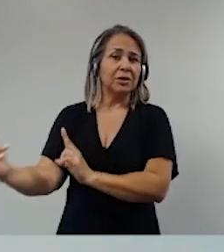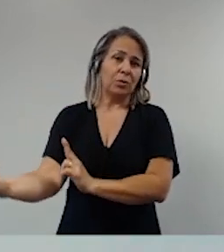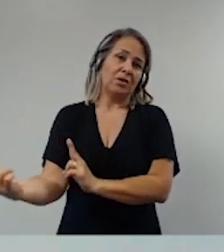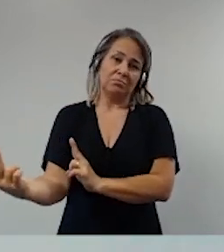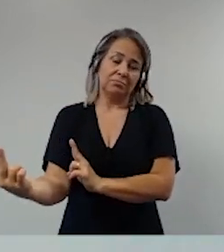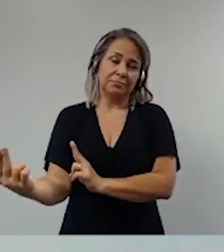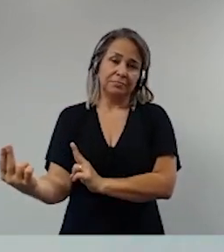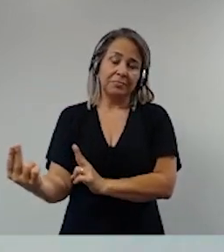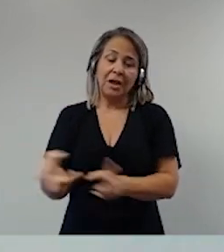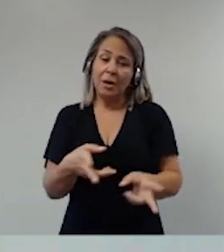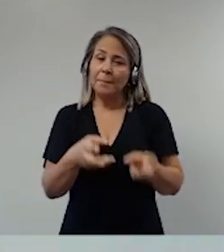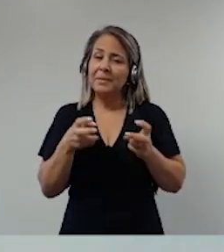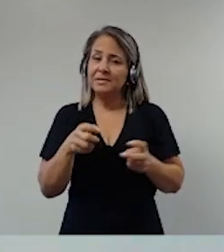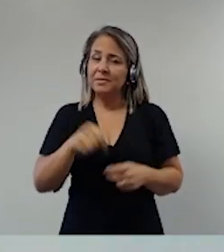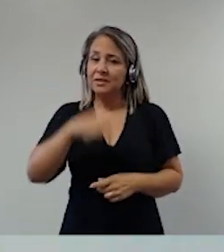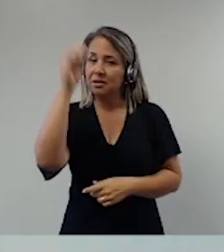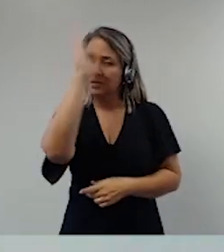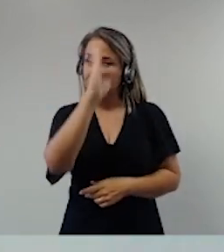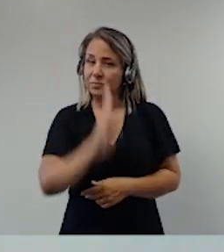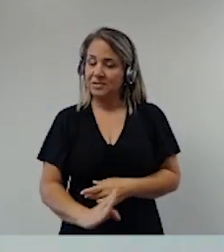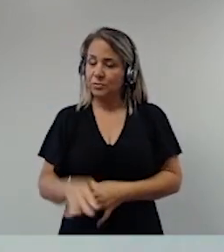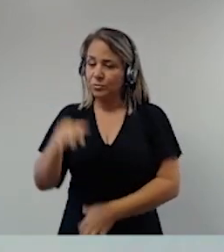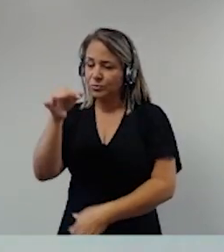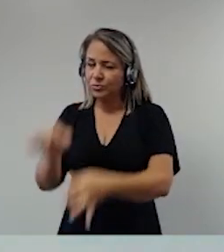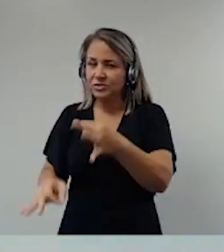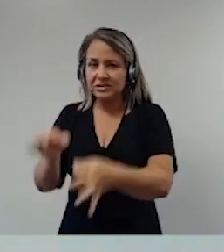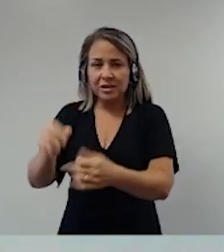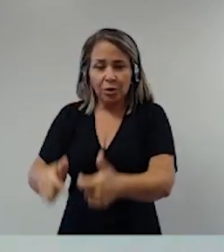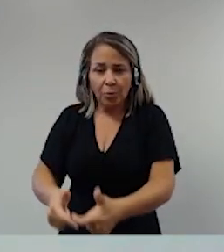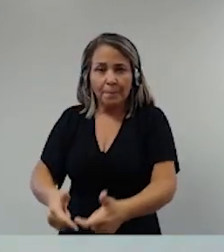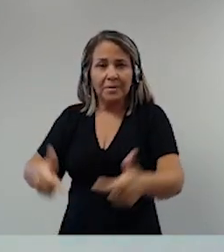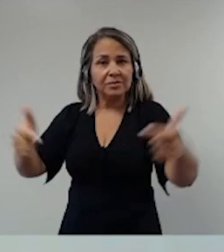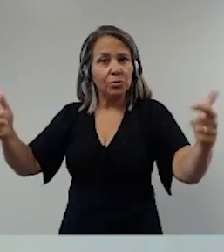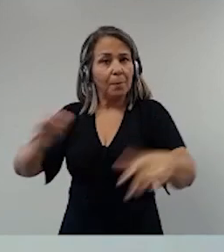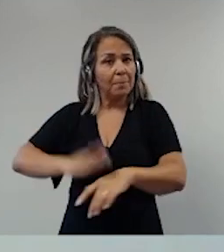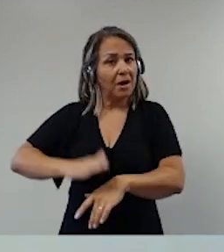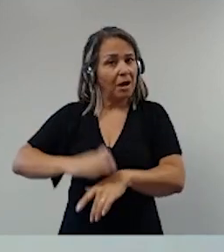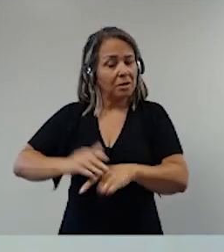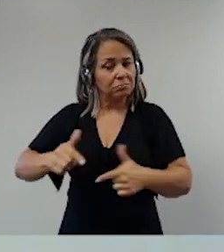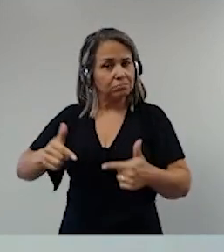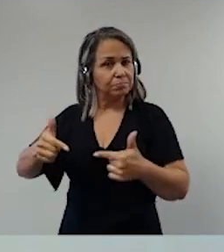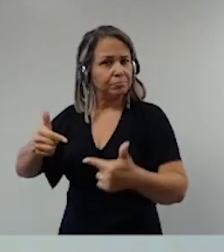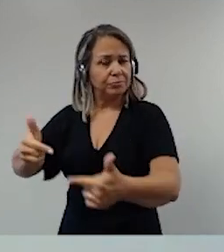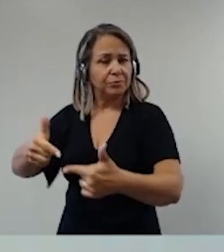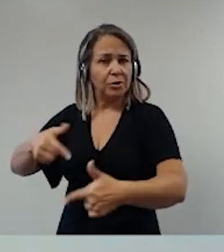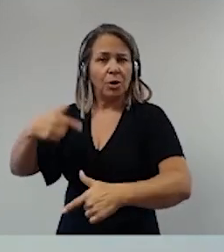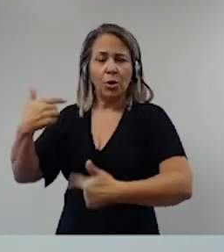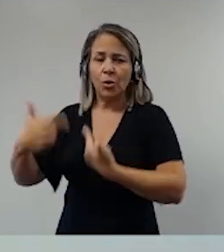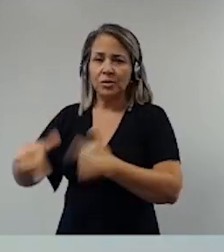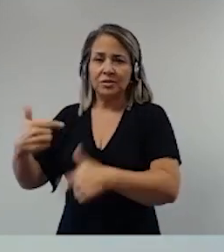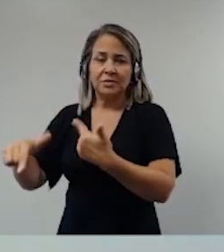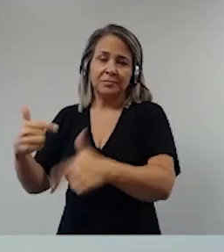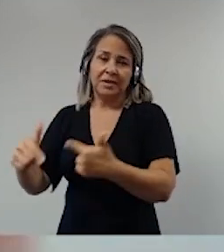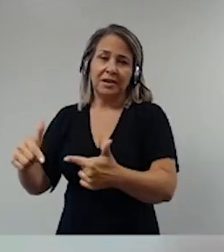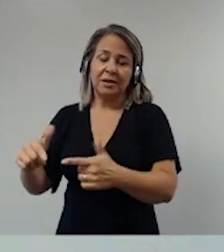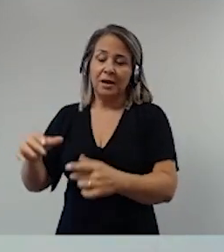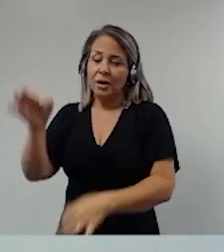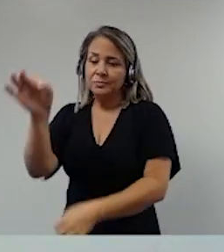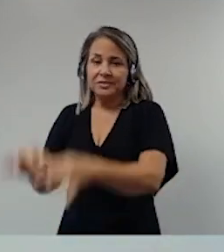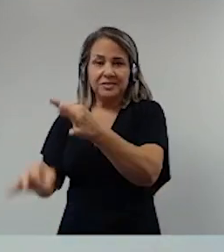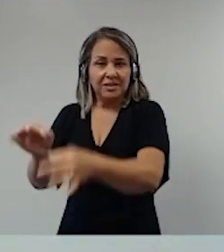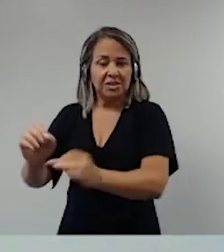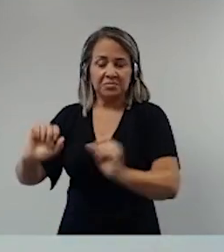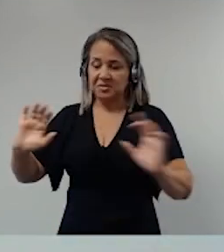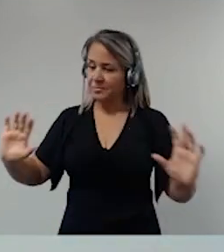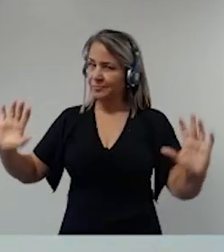eu notei que no Brasil o judiciário aumentou muitíssimo a sua produtividade. Eu costumo dizer que o judiciário está dando um show